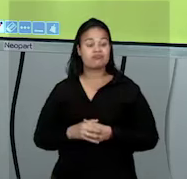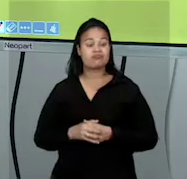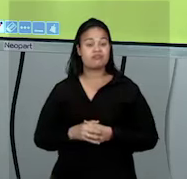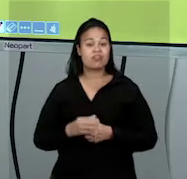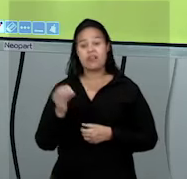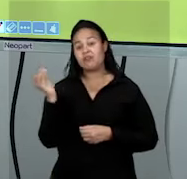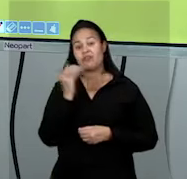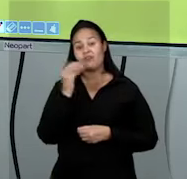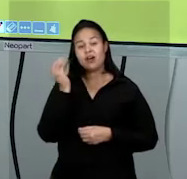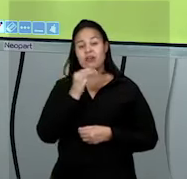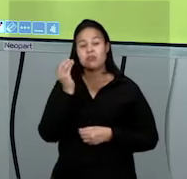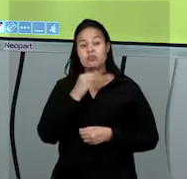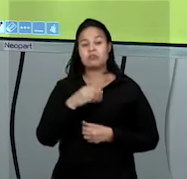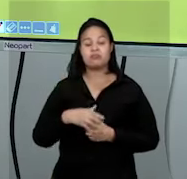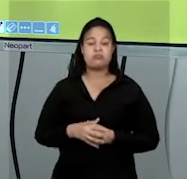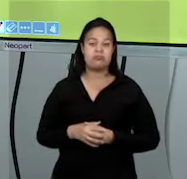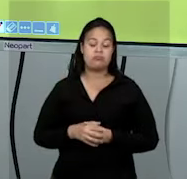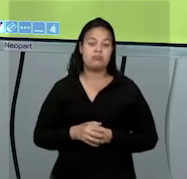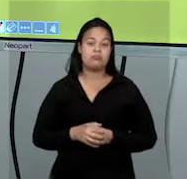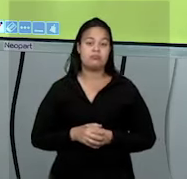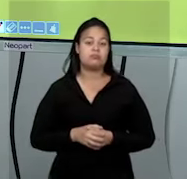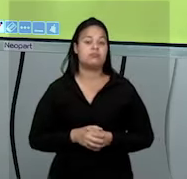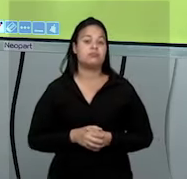não sentir tão bem o toque.